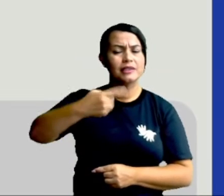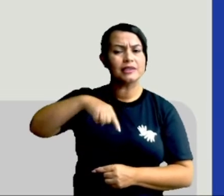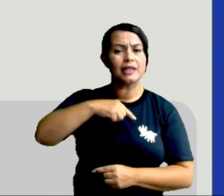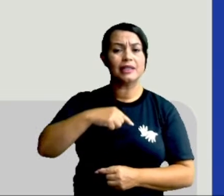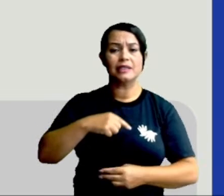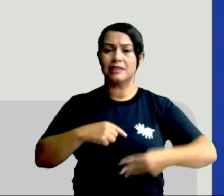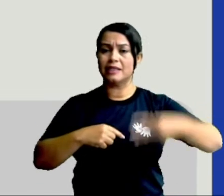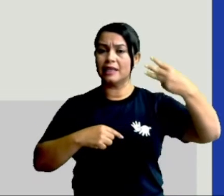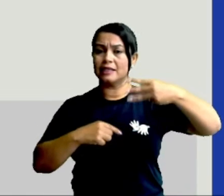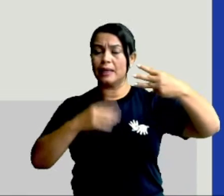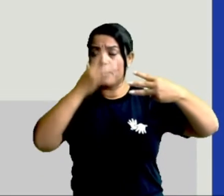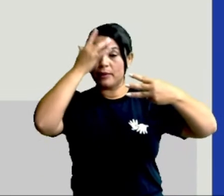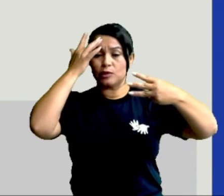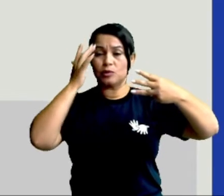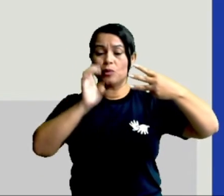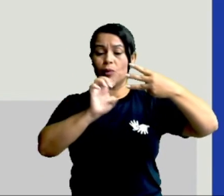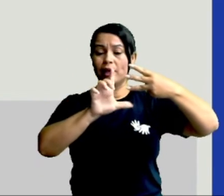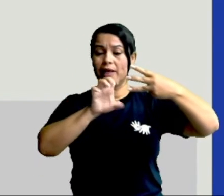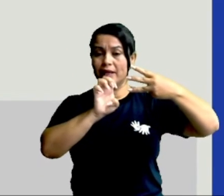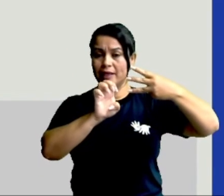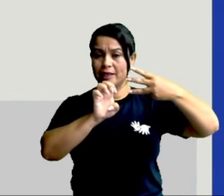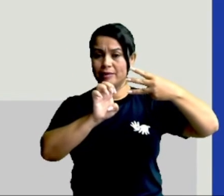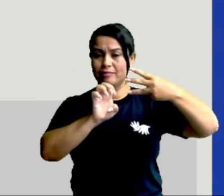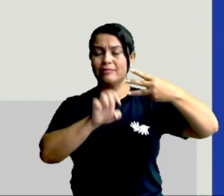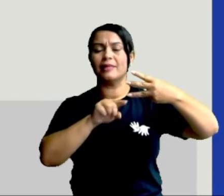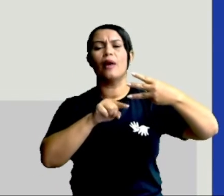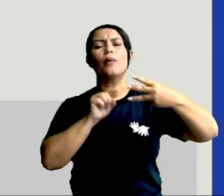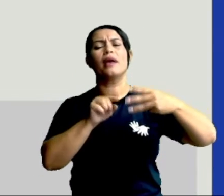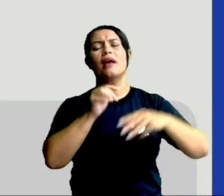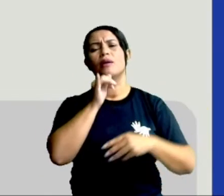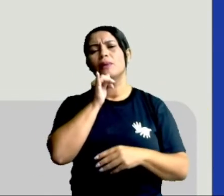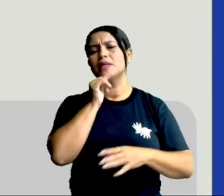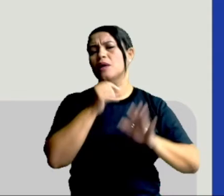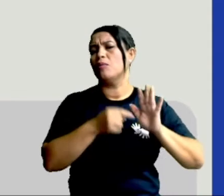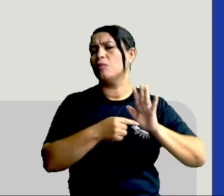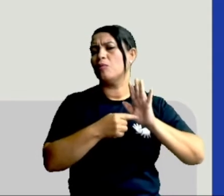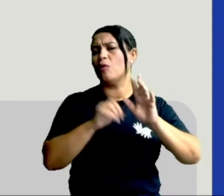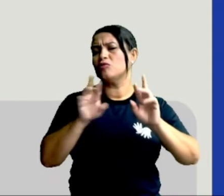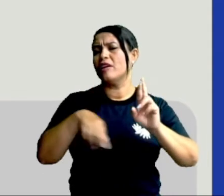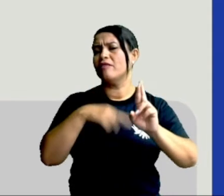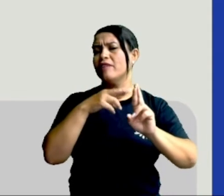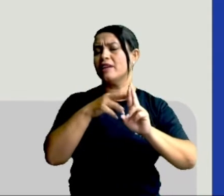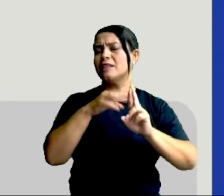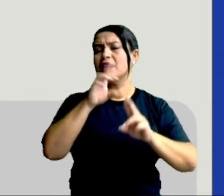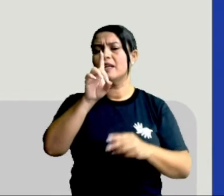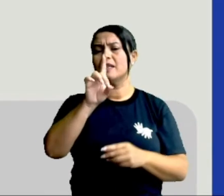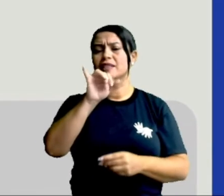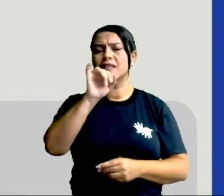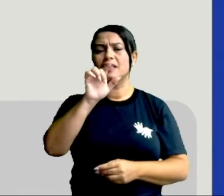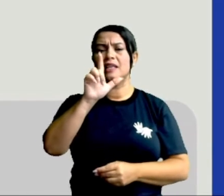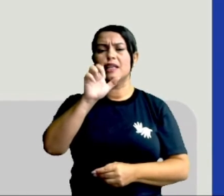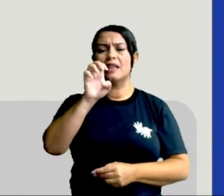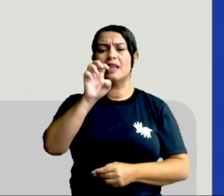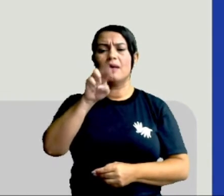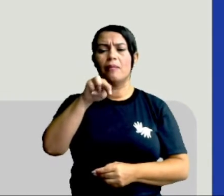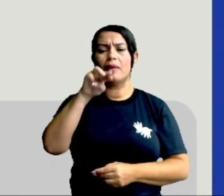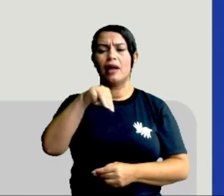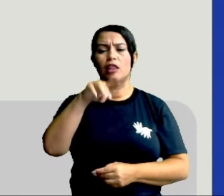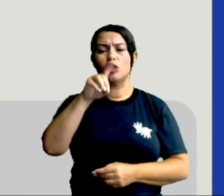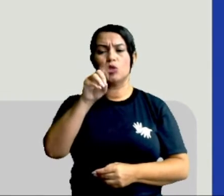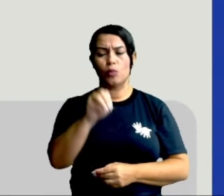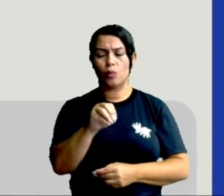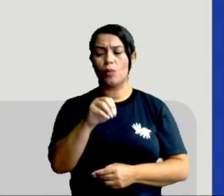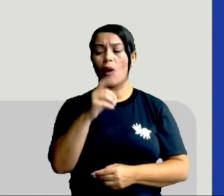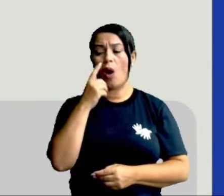terceira pessoa, não é? Nesse exemplo, faz referência a quem? A Dilermando. Outros